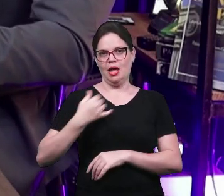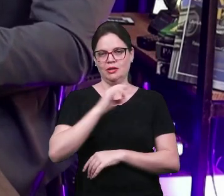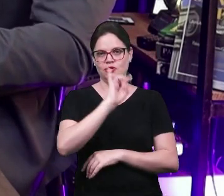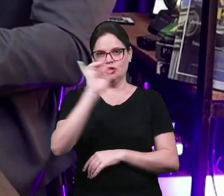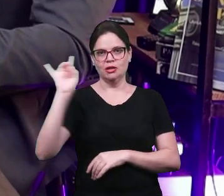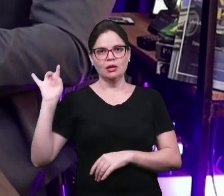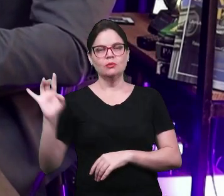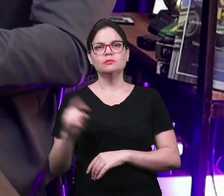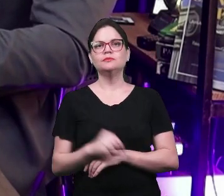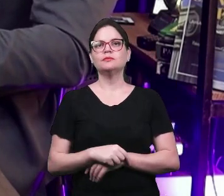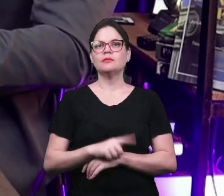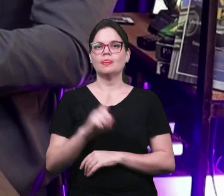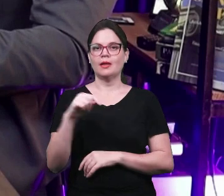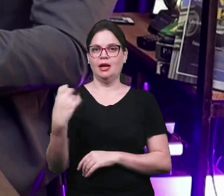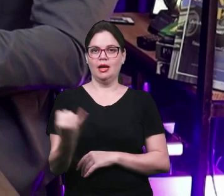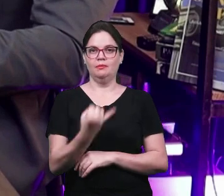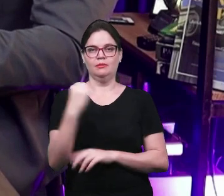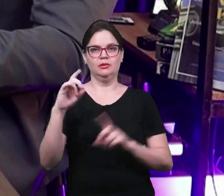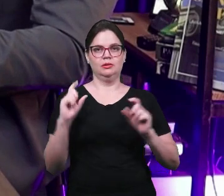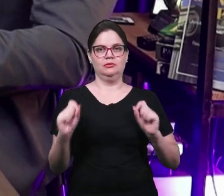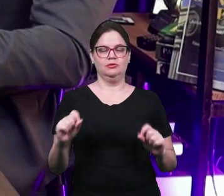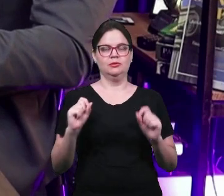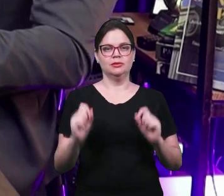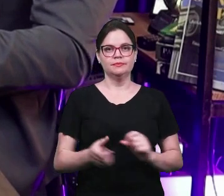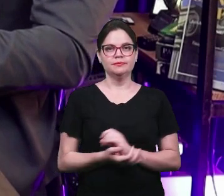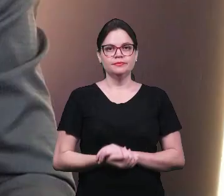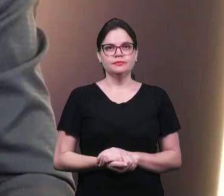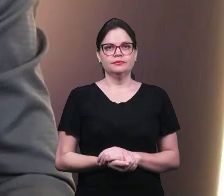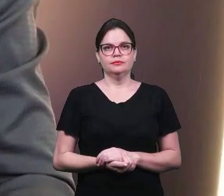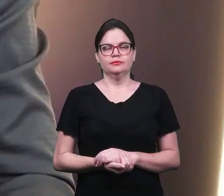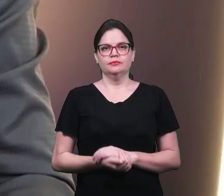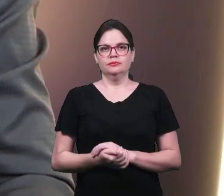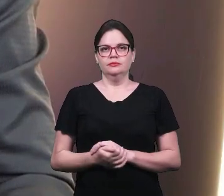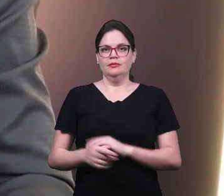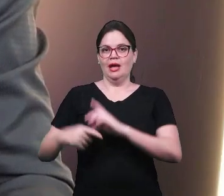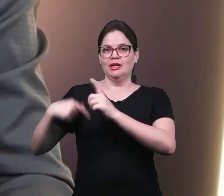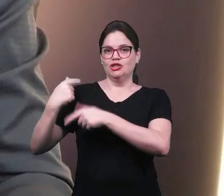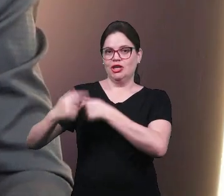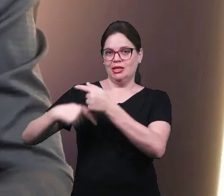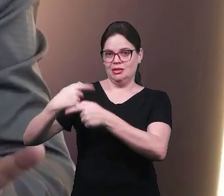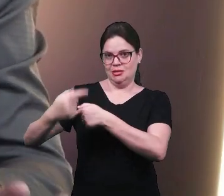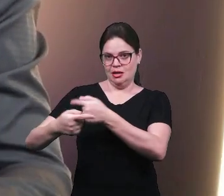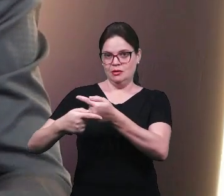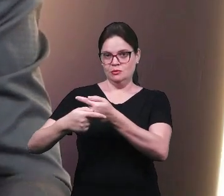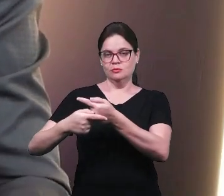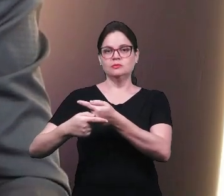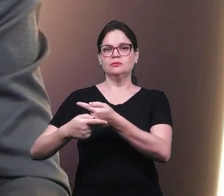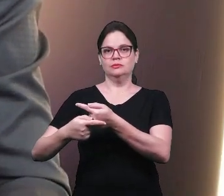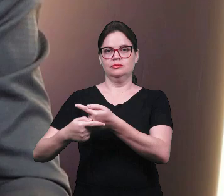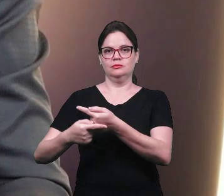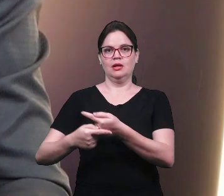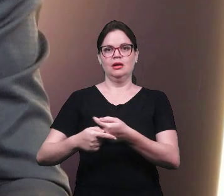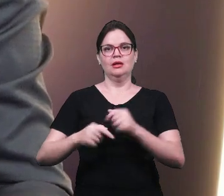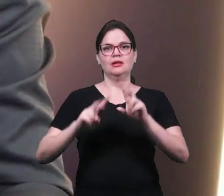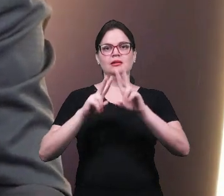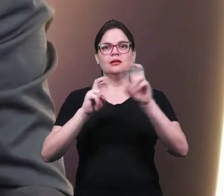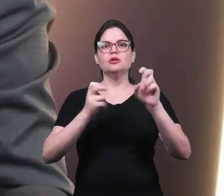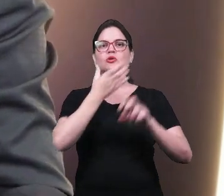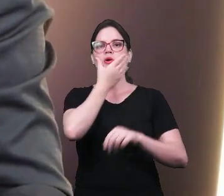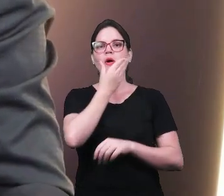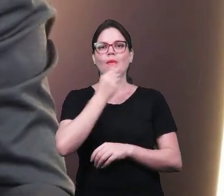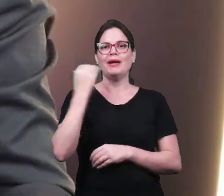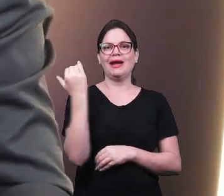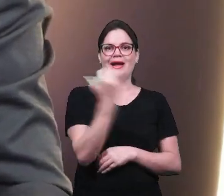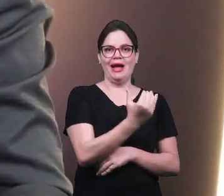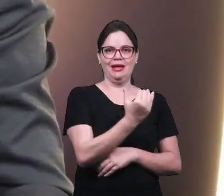importante que nós vemos que a geração de Caim, ela fica no capítulo 4, mas